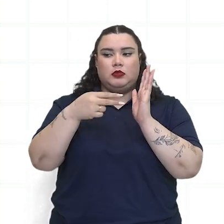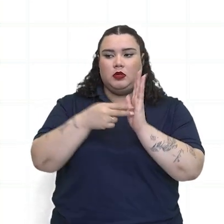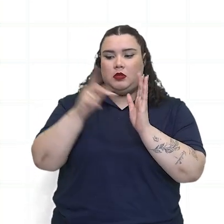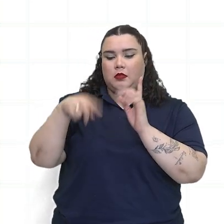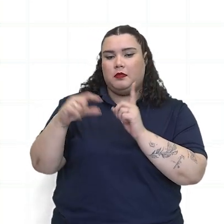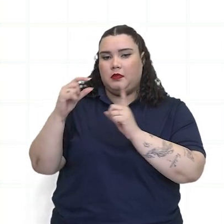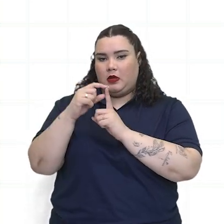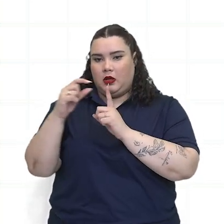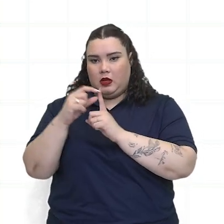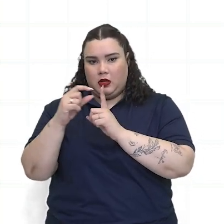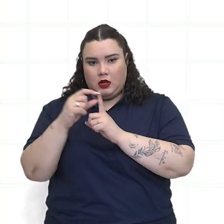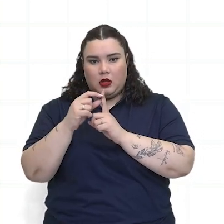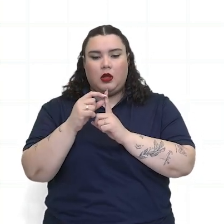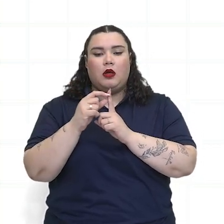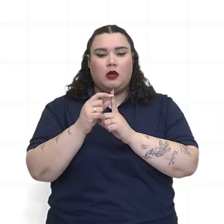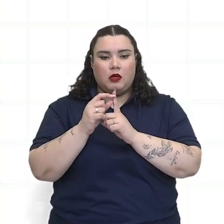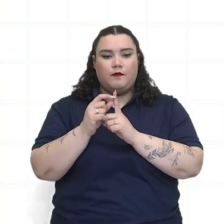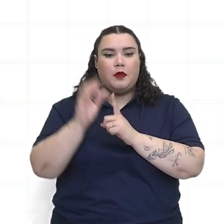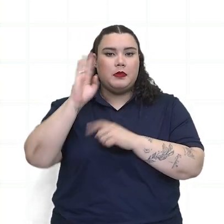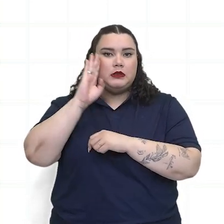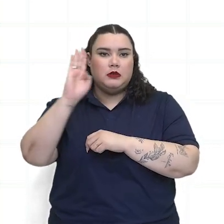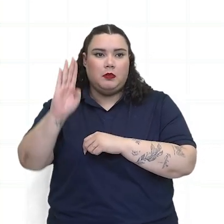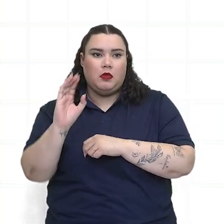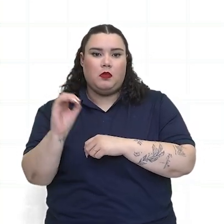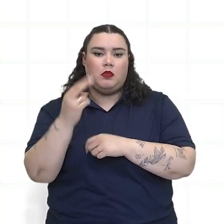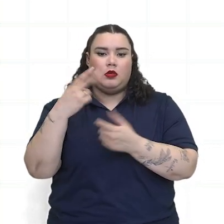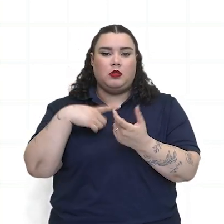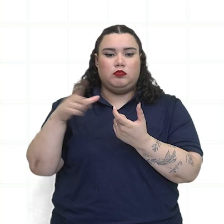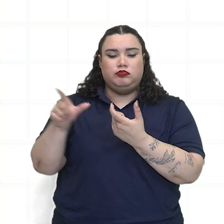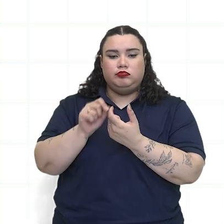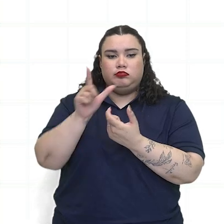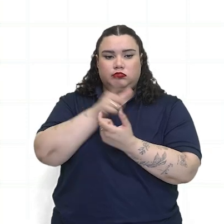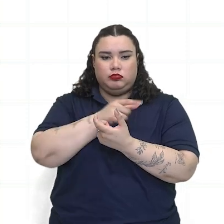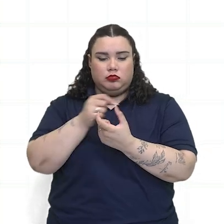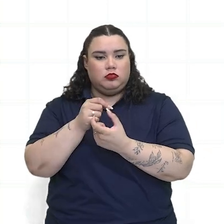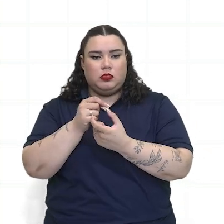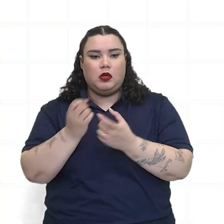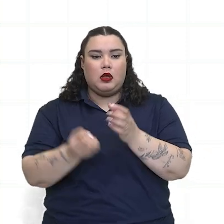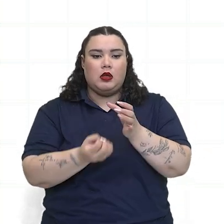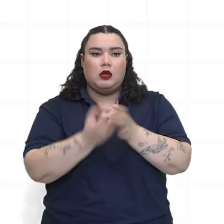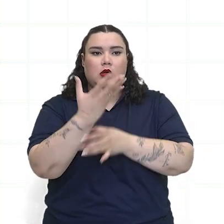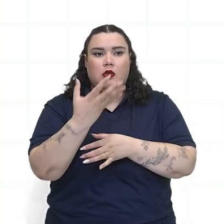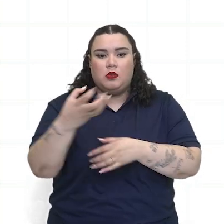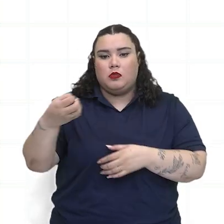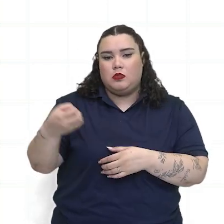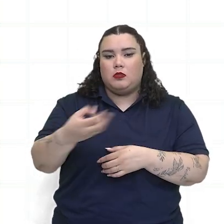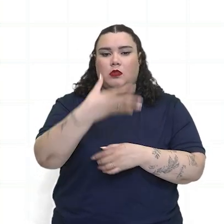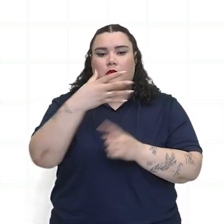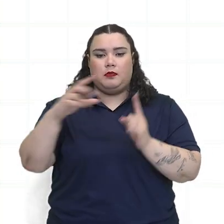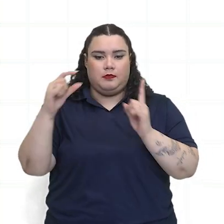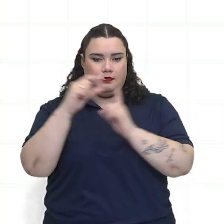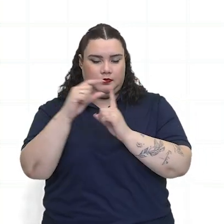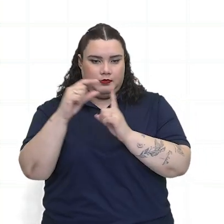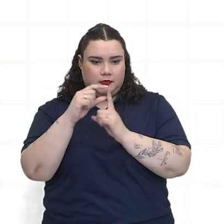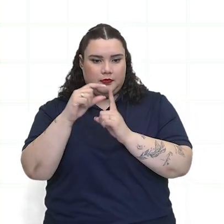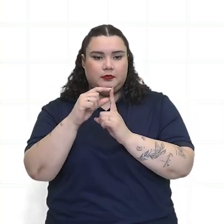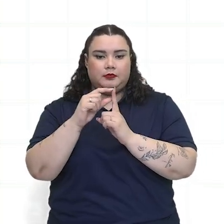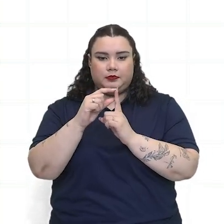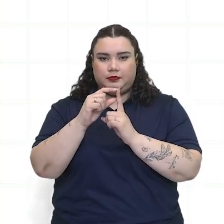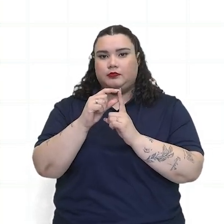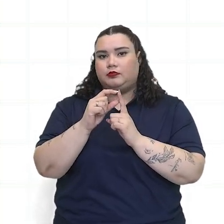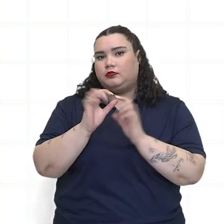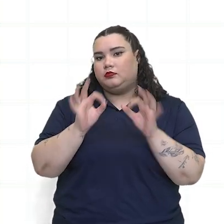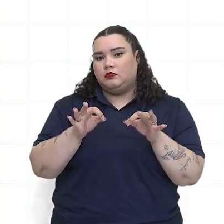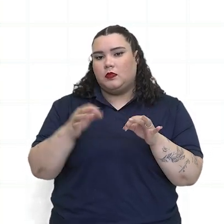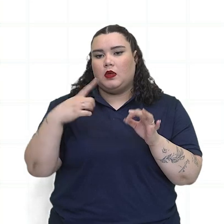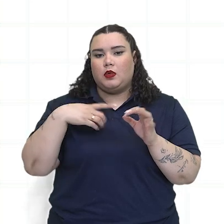uma palavra primitiva, ou de uma raiz, ou de um radical, eu derivo, eu crio, eu constituo, eu formo uma nova palavra